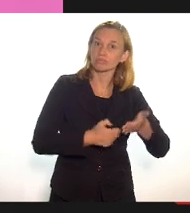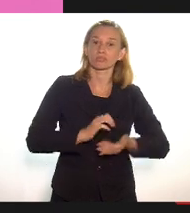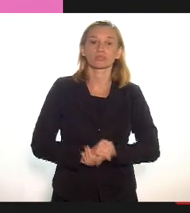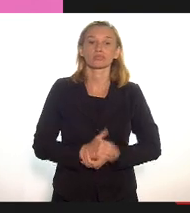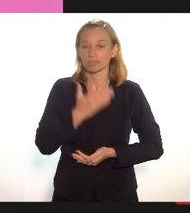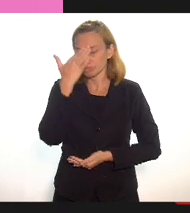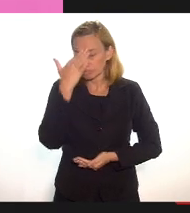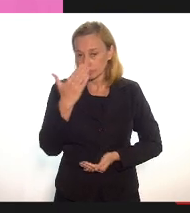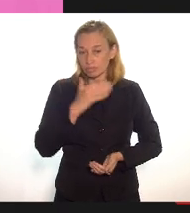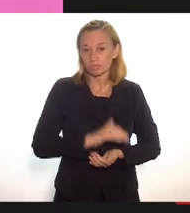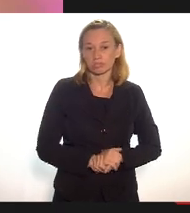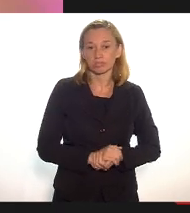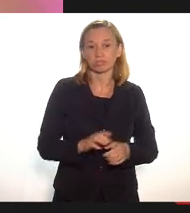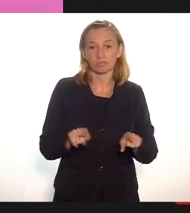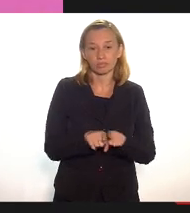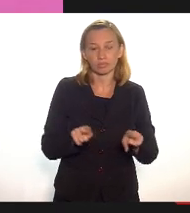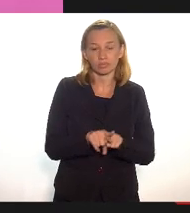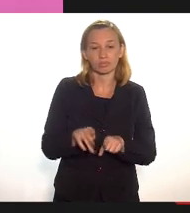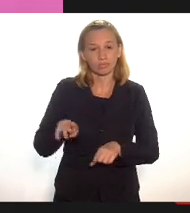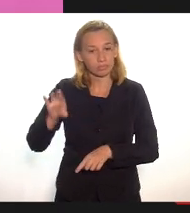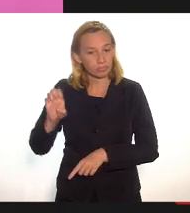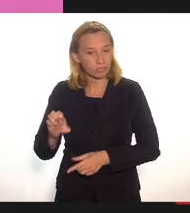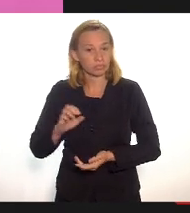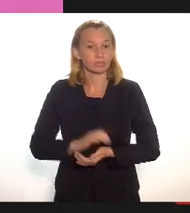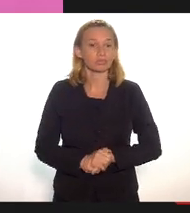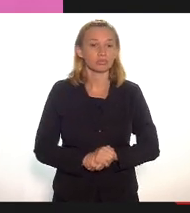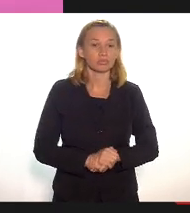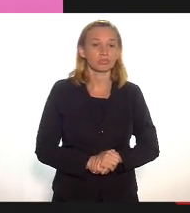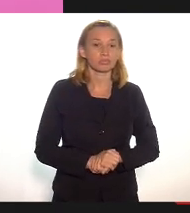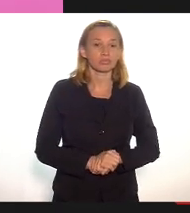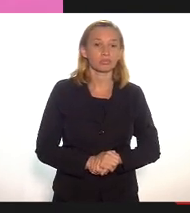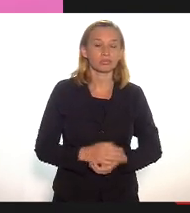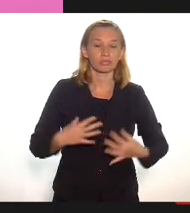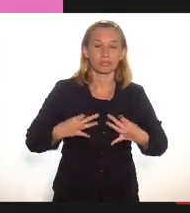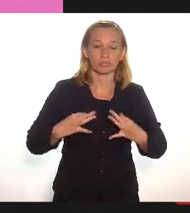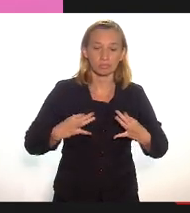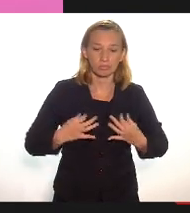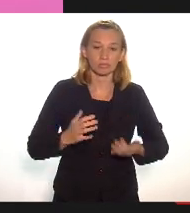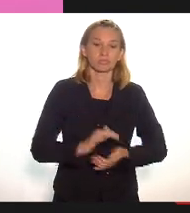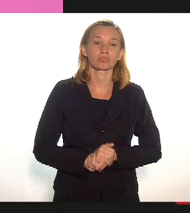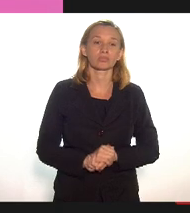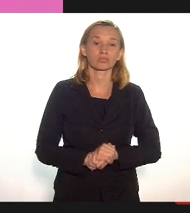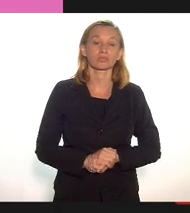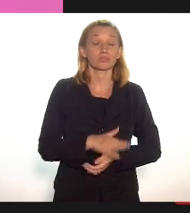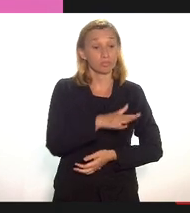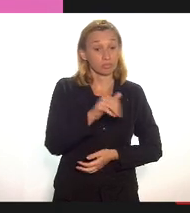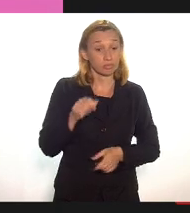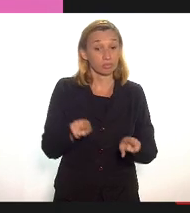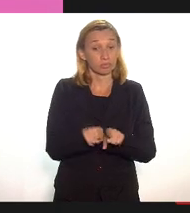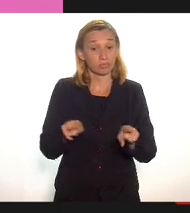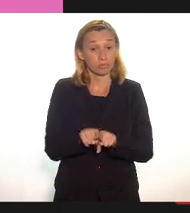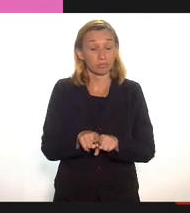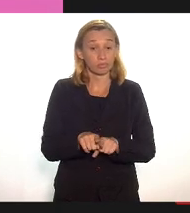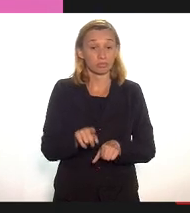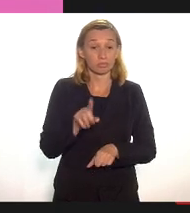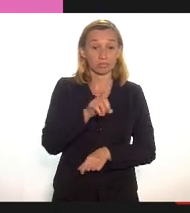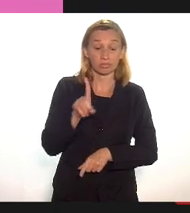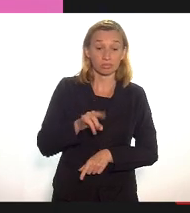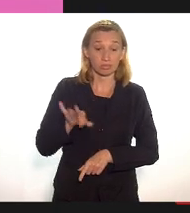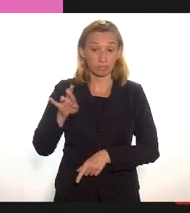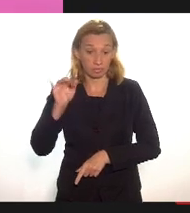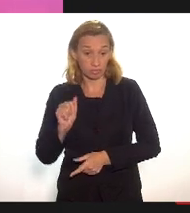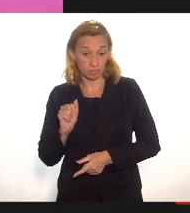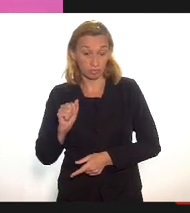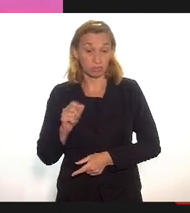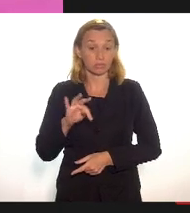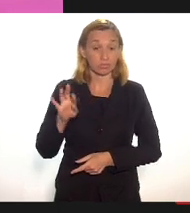E agradecer o CREMERJ por estar se colocando também à disposição. Chamar, então, a senhora Zaira Costa,